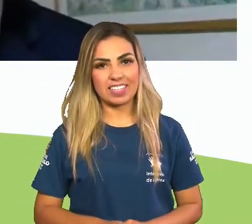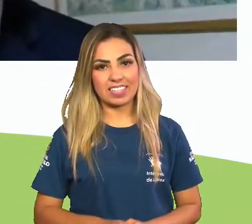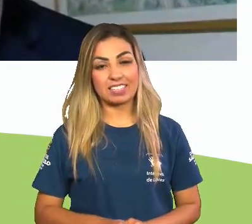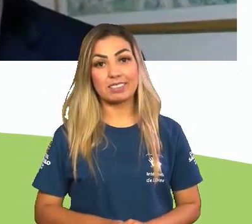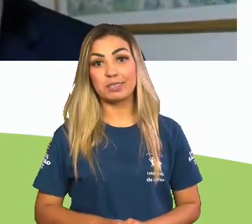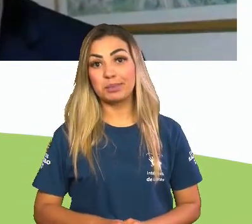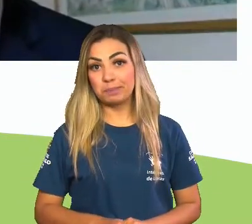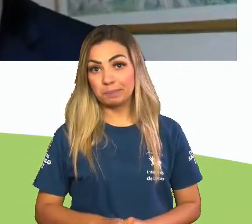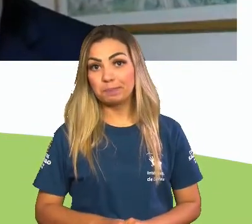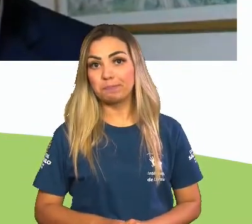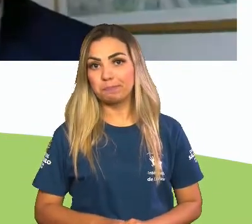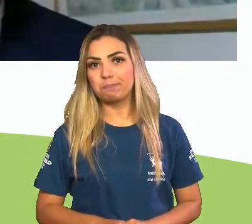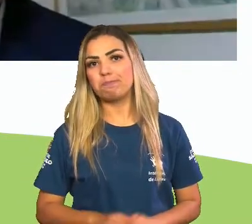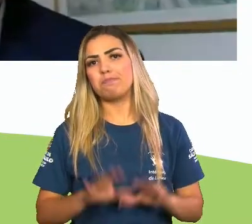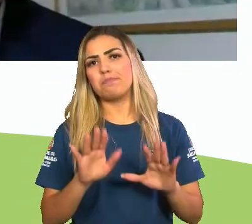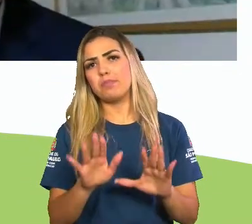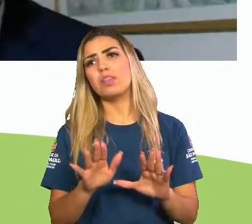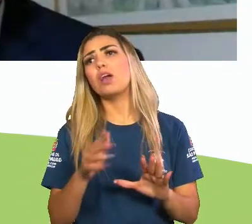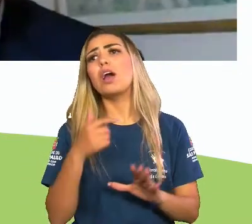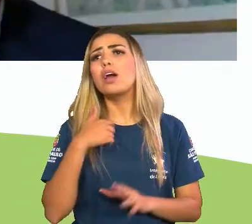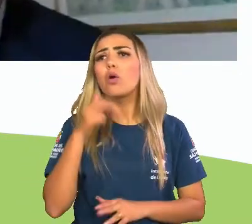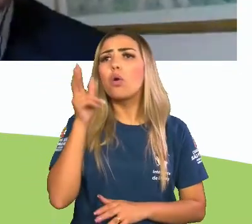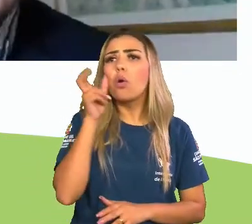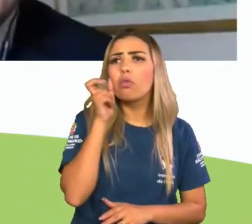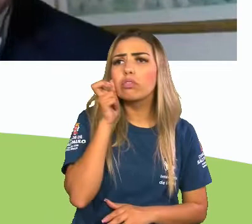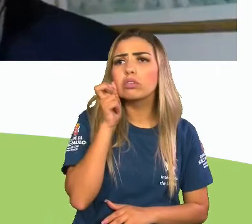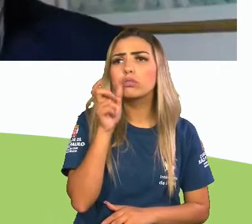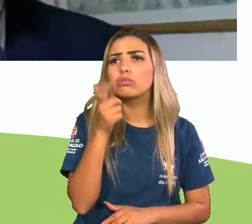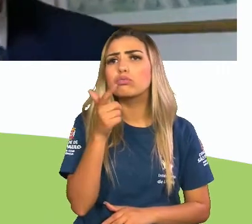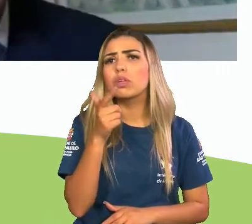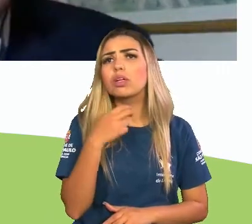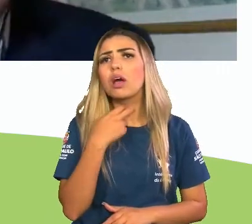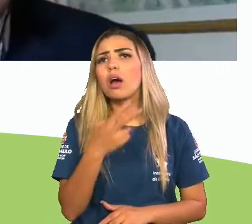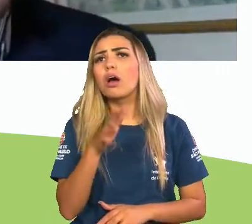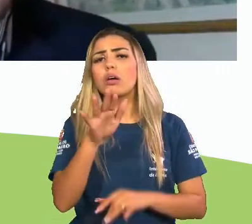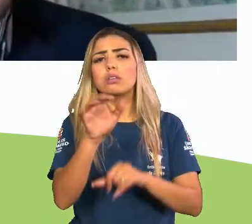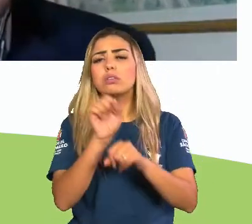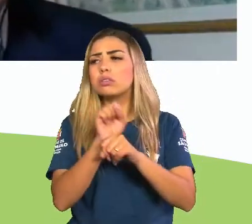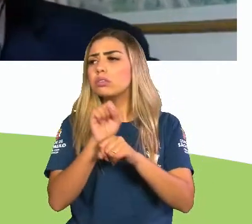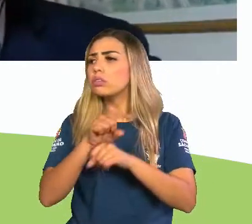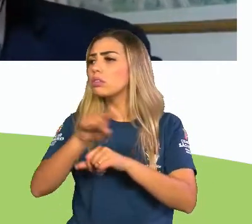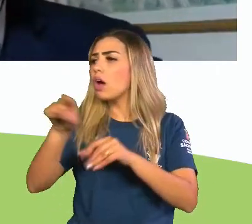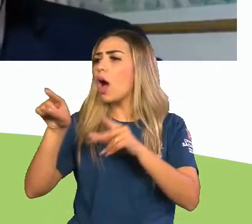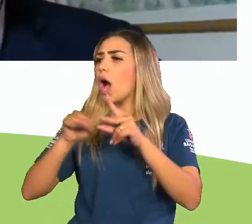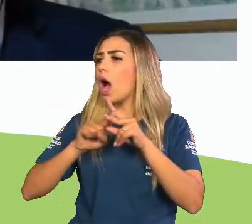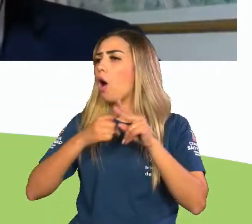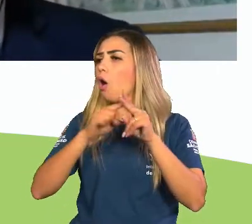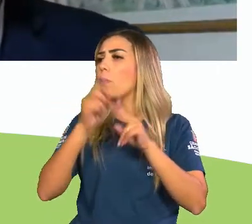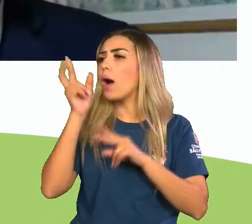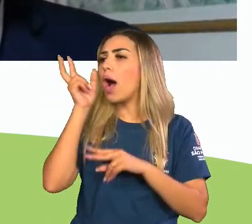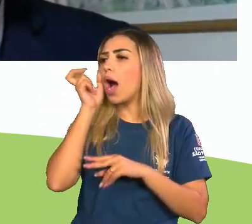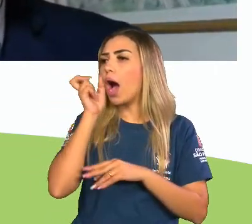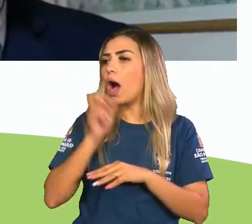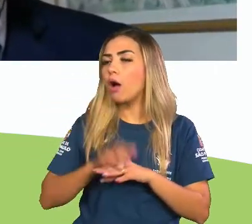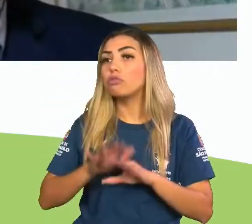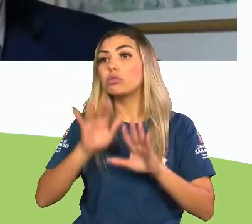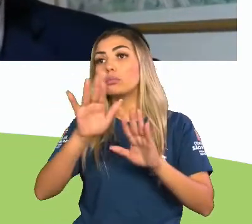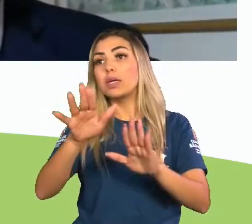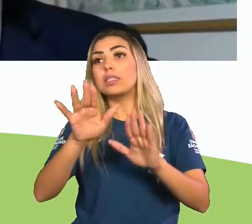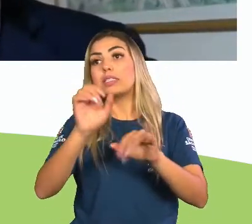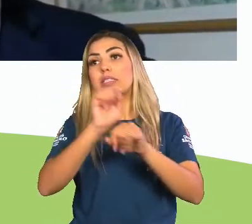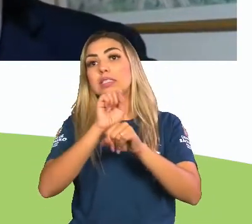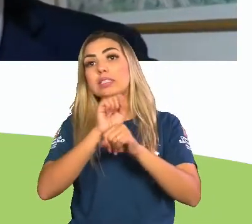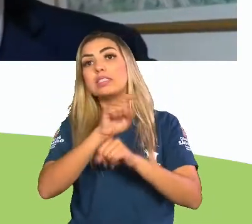Olha, eu não tô te ouvindo, Gustavo, vou pedir para o pessoal dar uma checada aqui no áudio, mas eu só quero te antecipar que eu não sei se